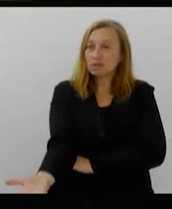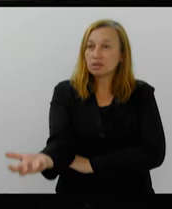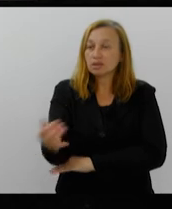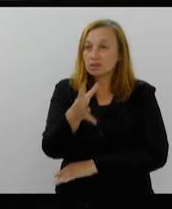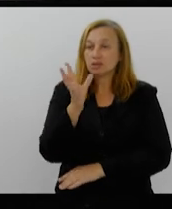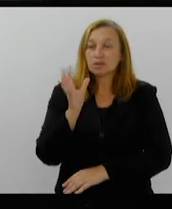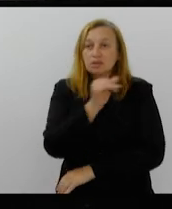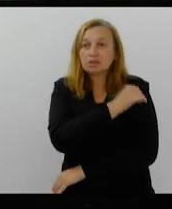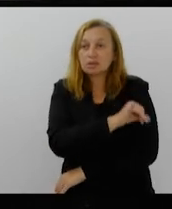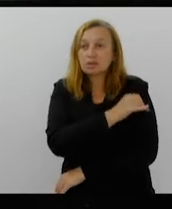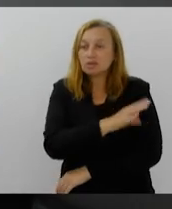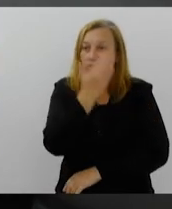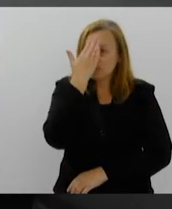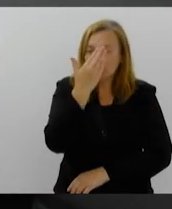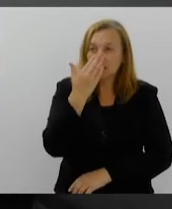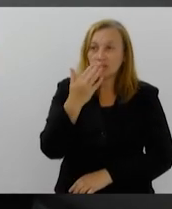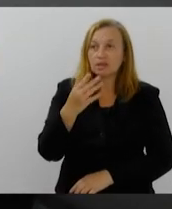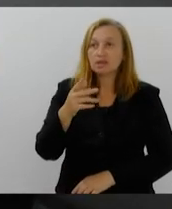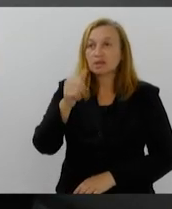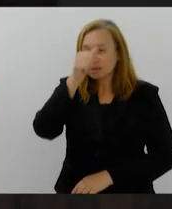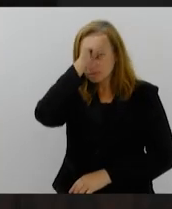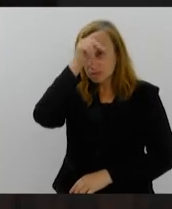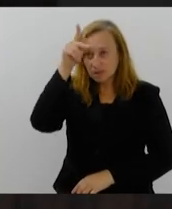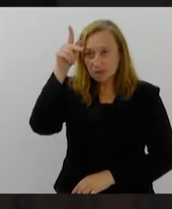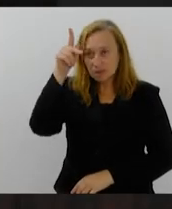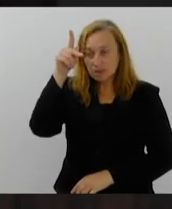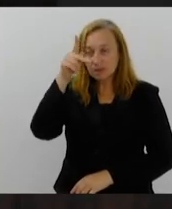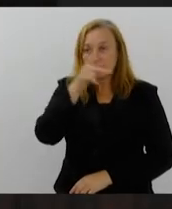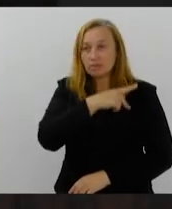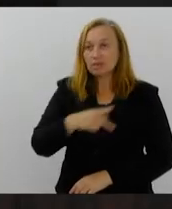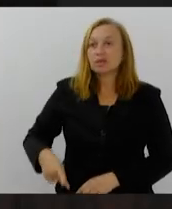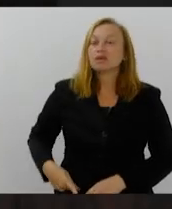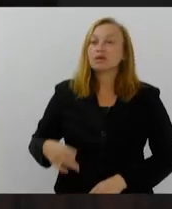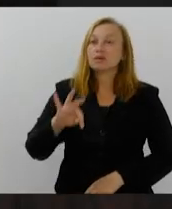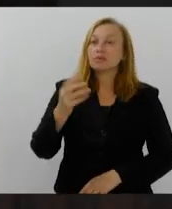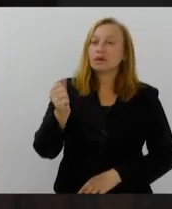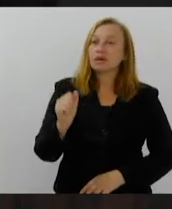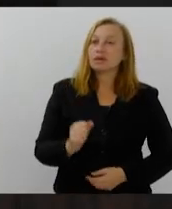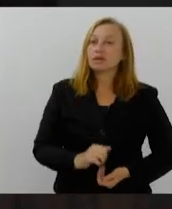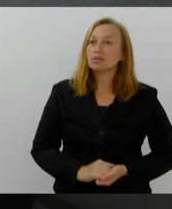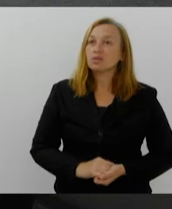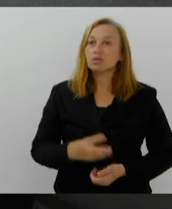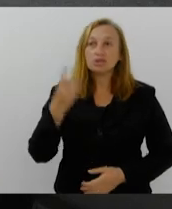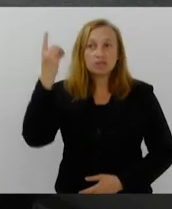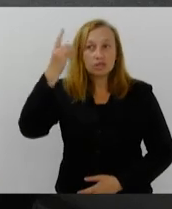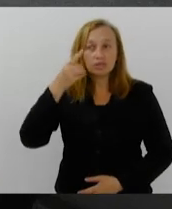Obrigada, presidente Marta. Próxima oradora inscrita, deputada Dani Monteiro.